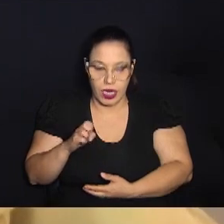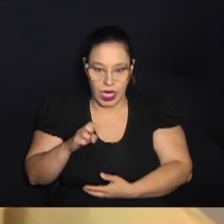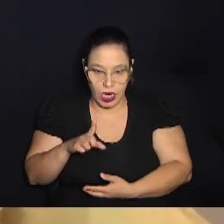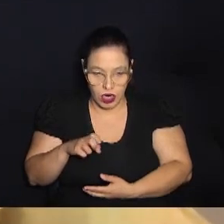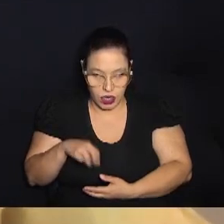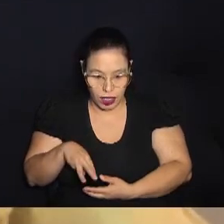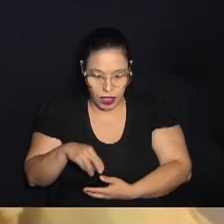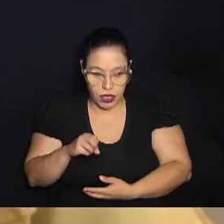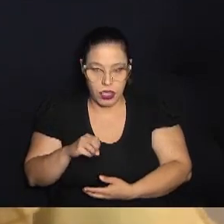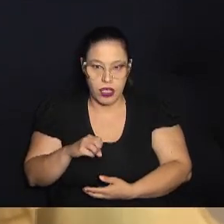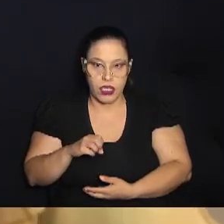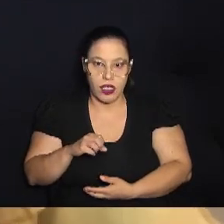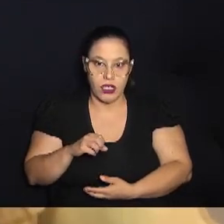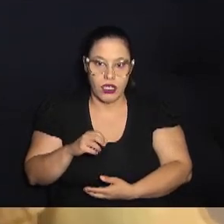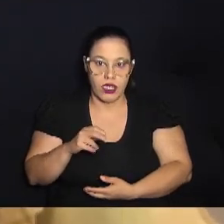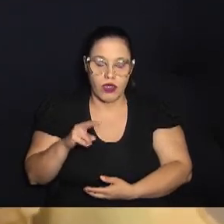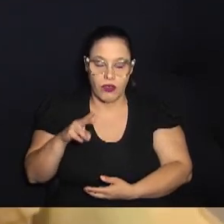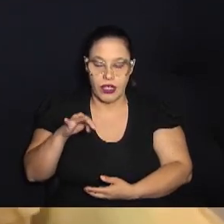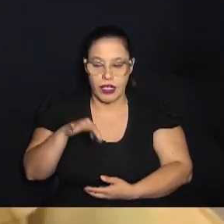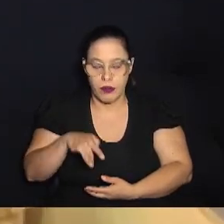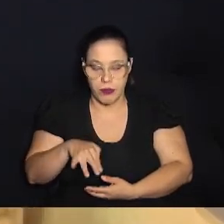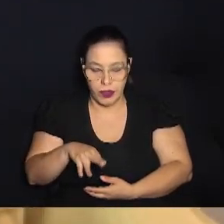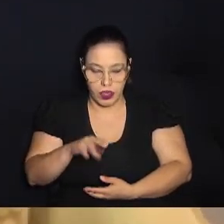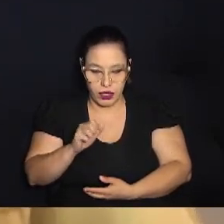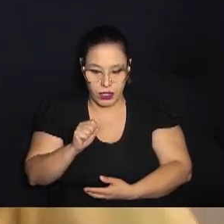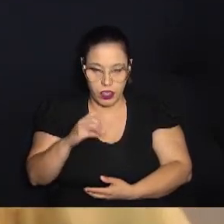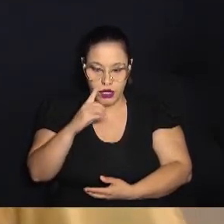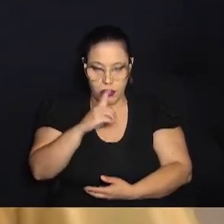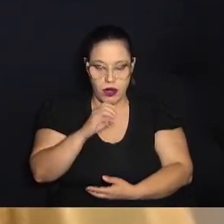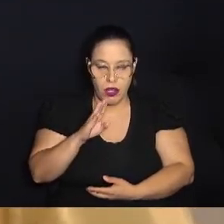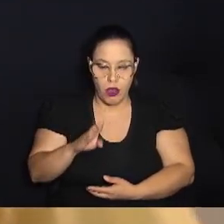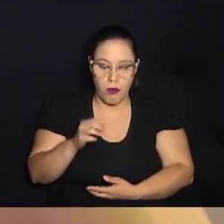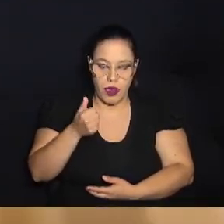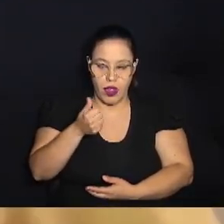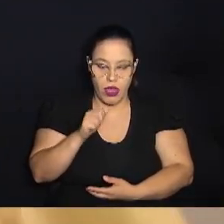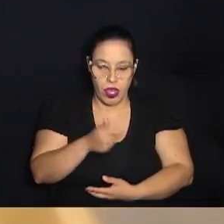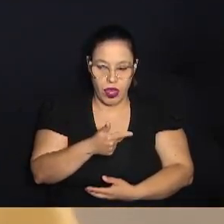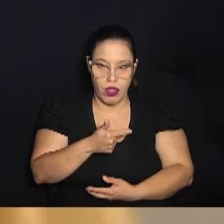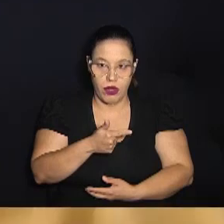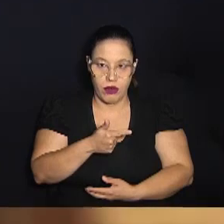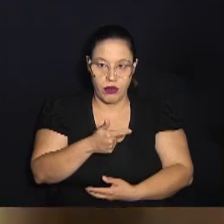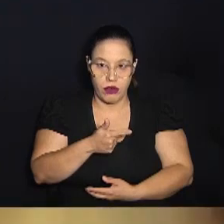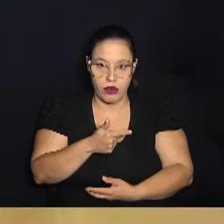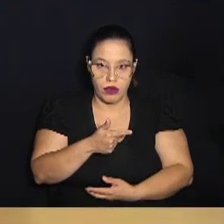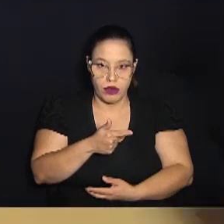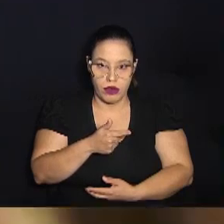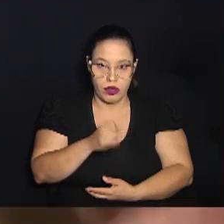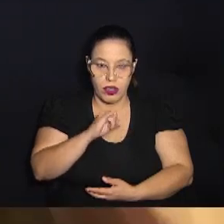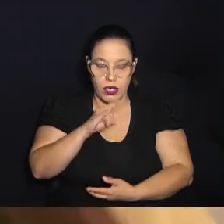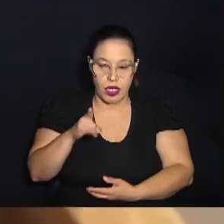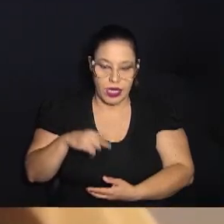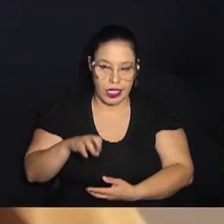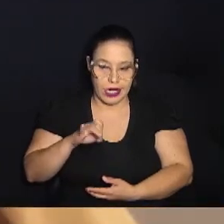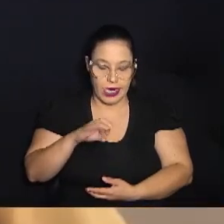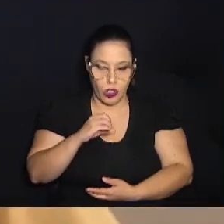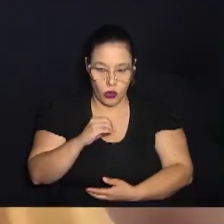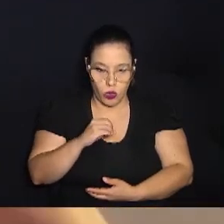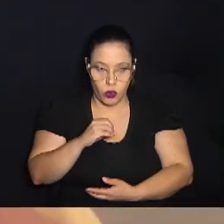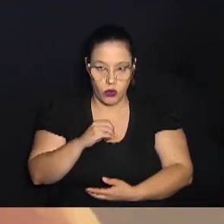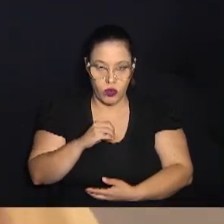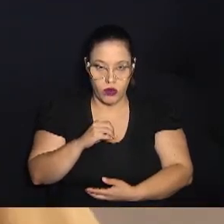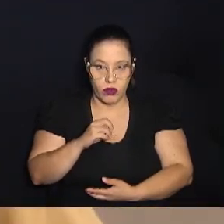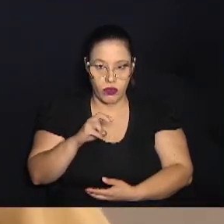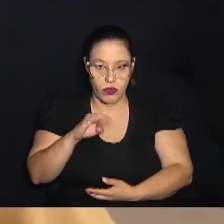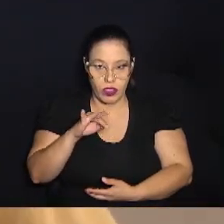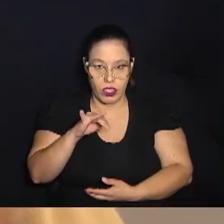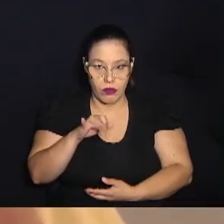selênio ajuda muito, vitamina D, vitamina B12. Não se pode falar de imunidade se não falar de zinco e vitamina D. Eu